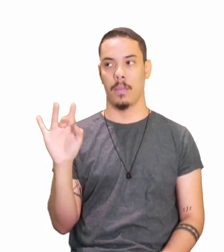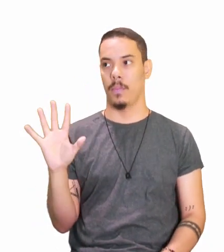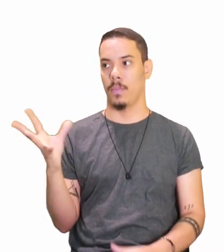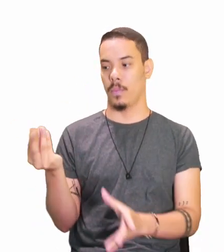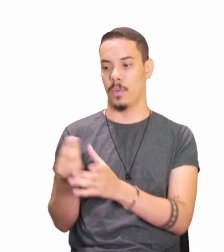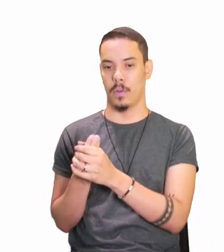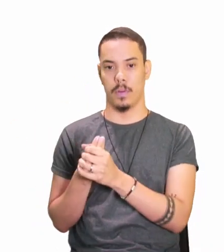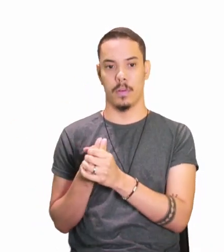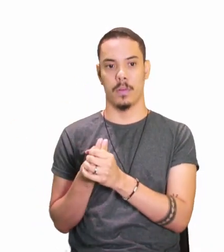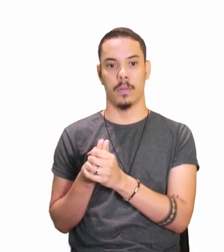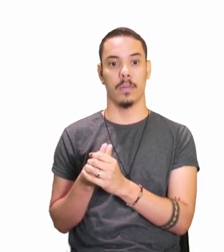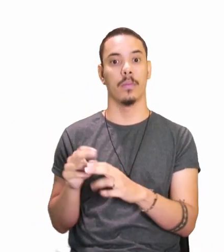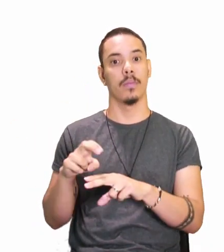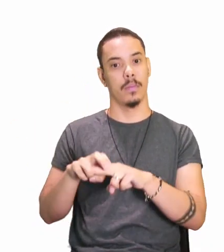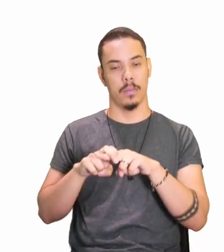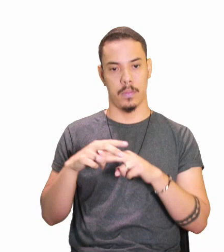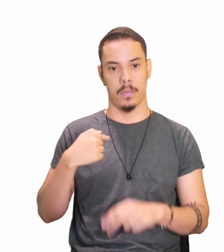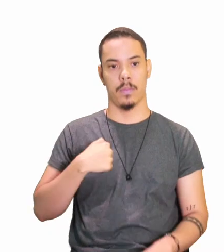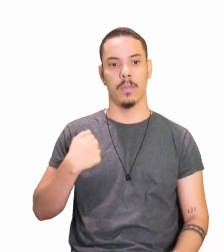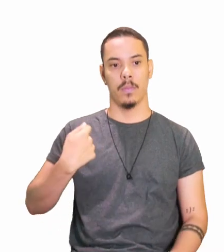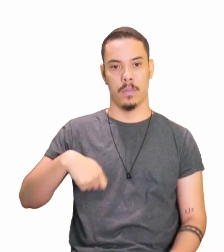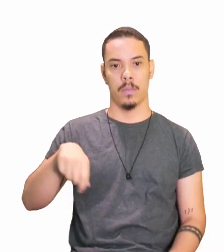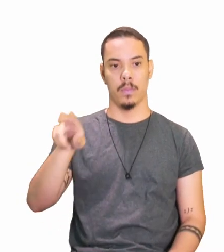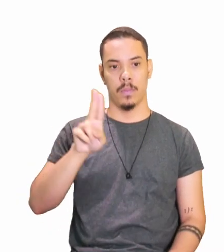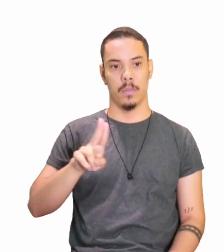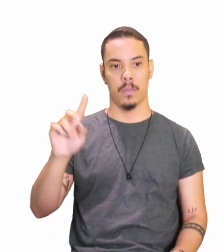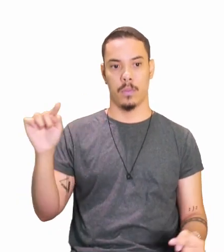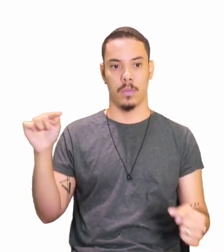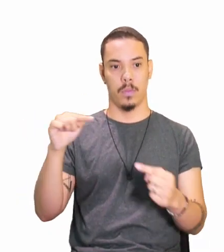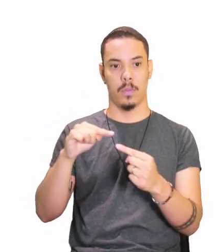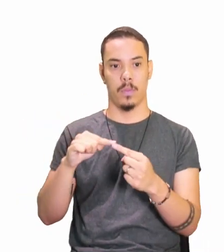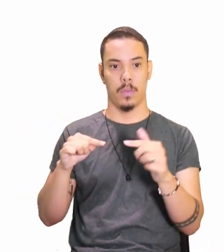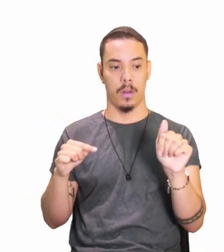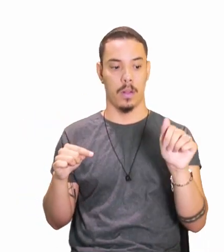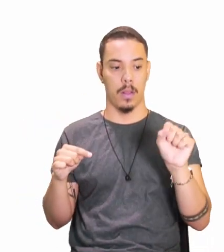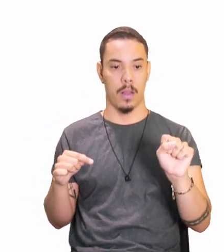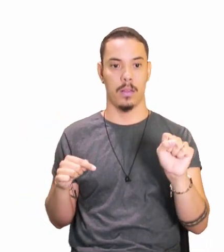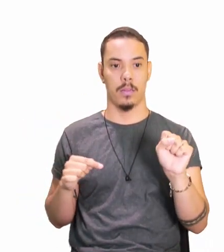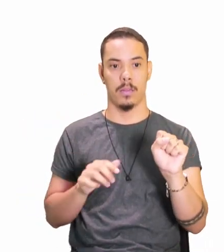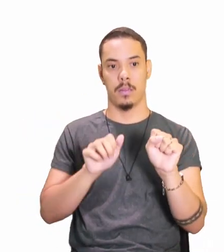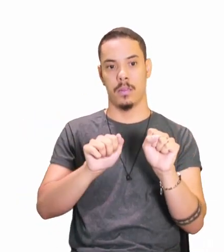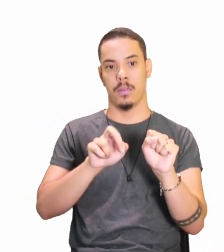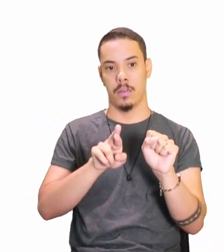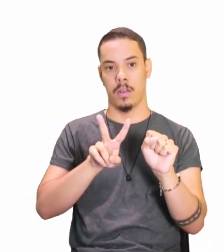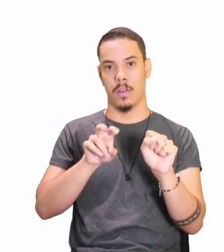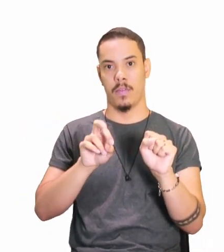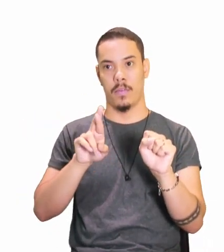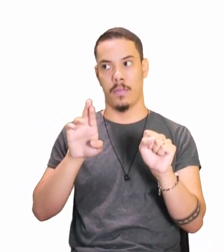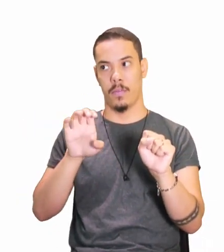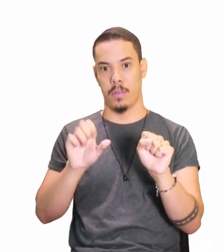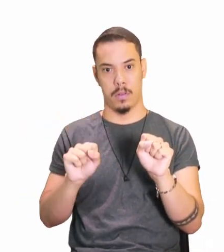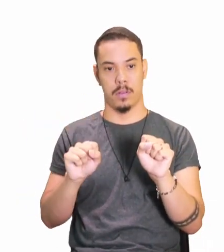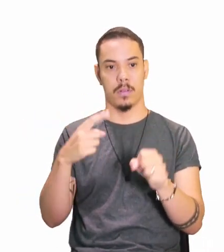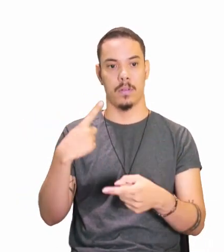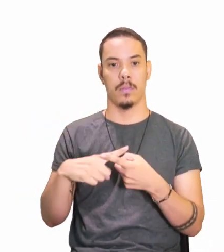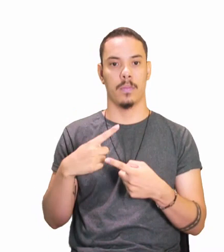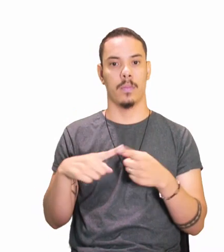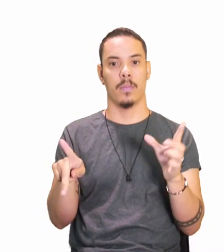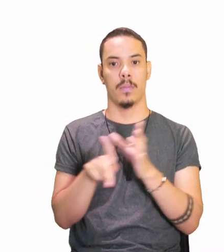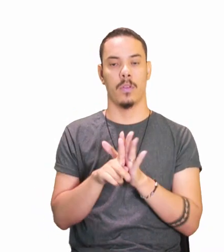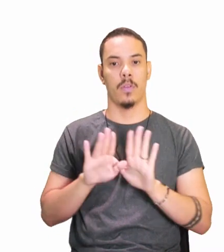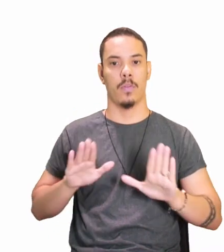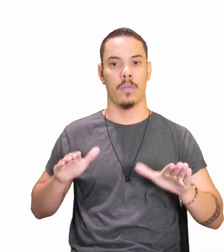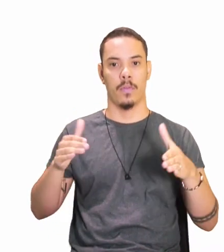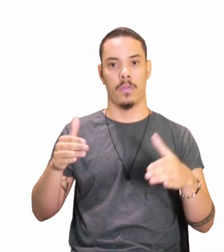plural. Então, eu vou ter que usar o determinante fazendo a concordância com árvore, tá certo? Foca aqui a questão só do